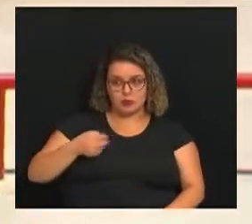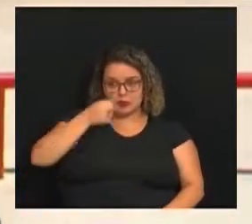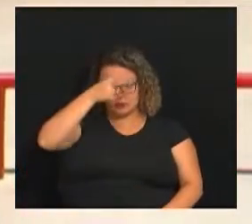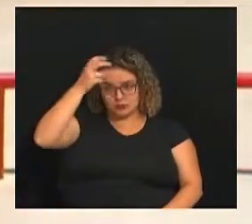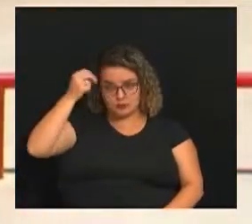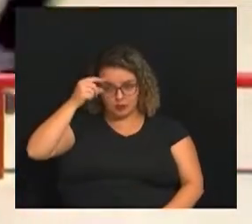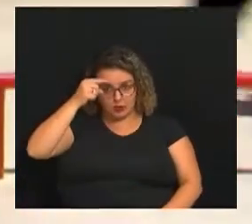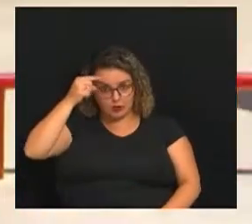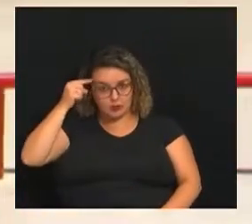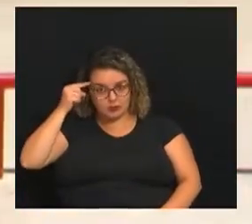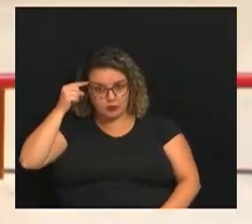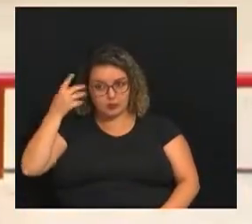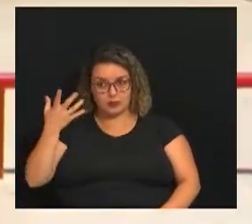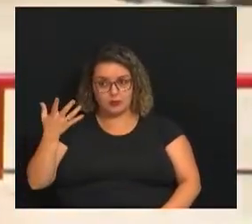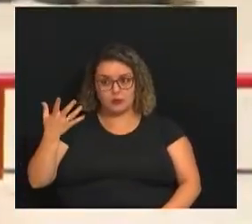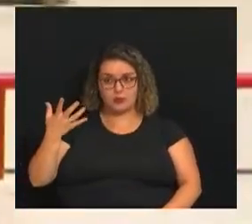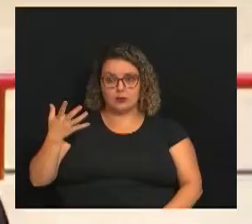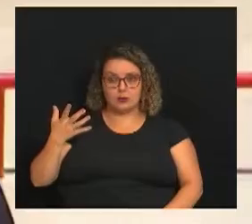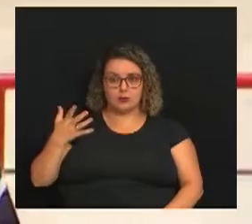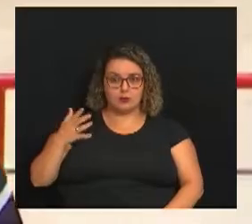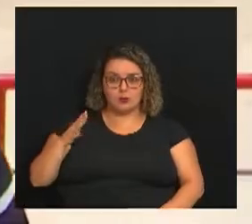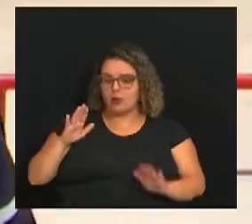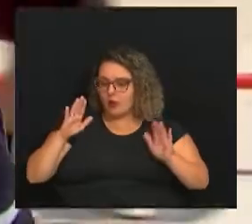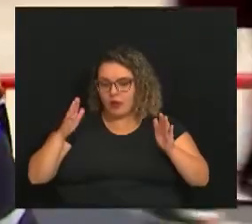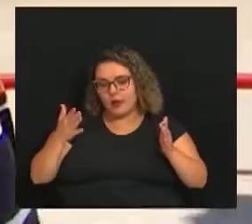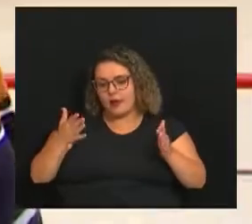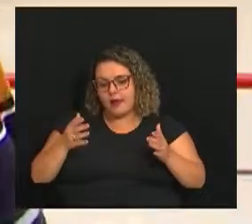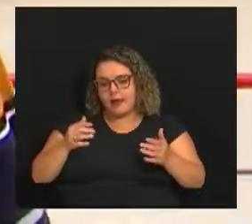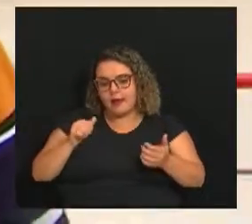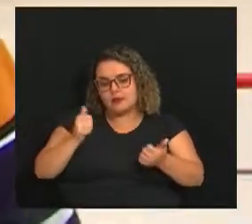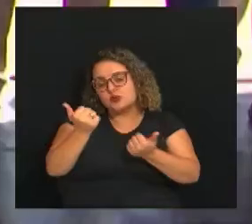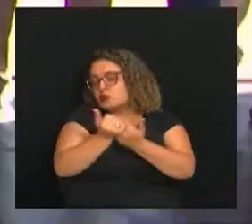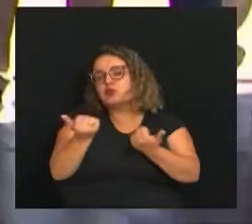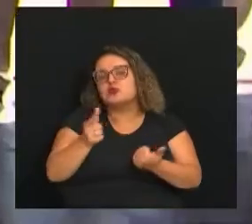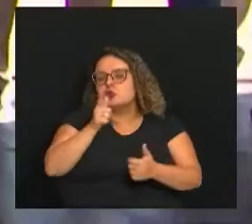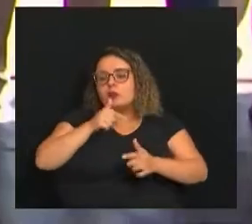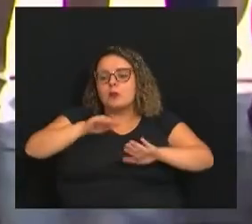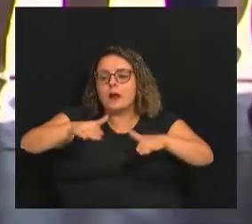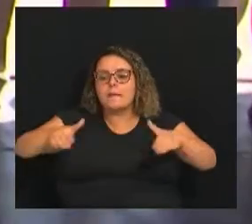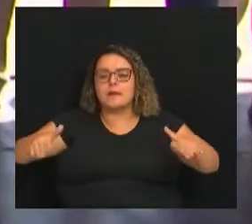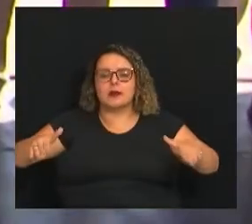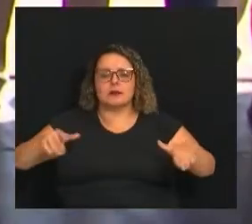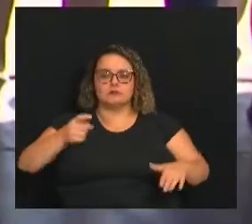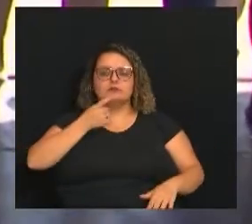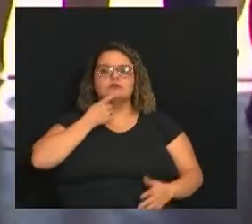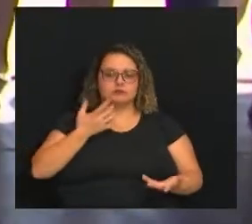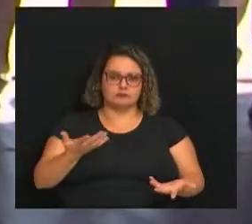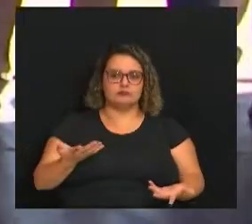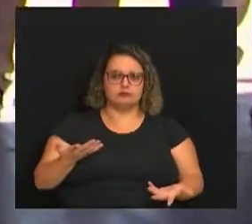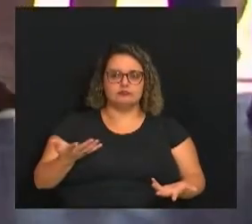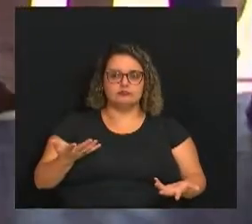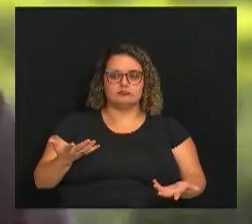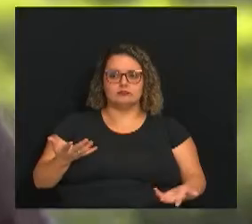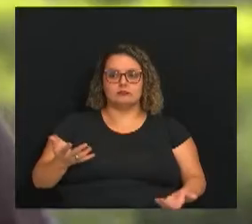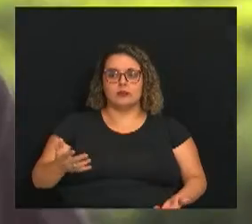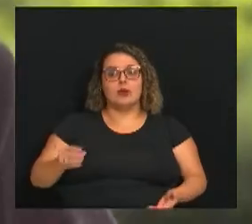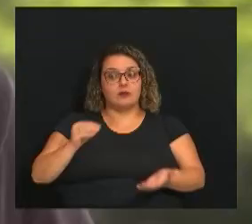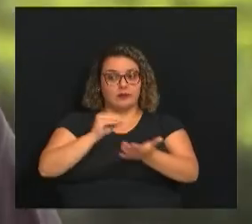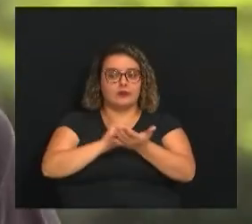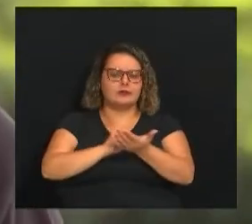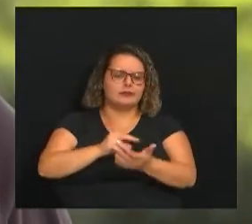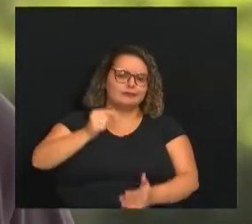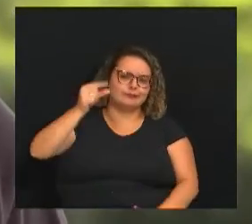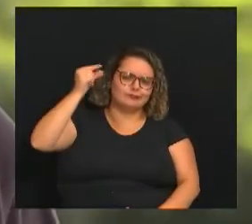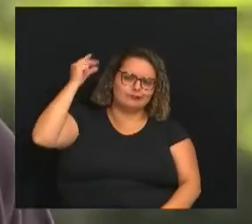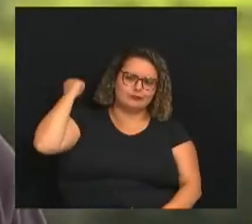disse, que é a praia dos moradores de Campinas, dos campineiros. Então faltava essa pista de skate realmente, que é uma reivindicação antiga